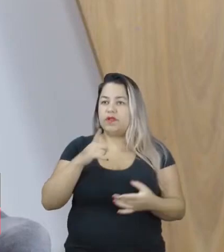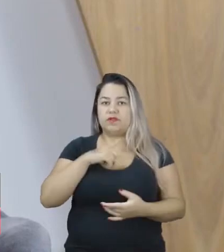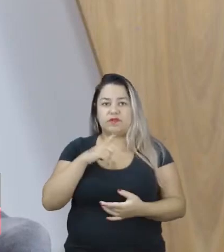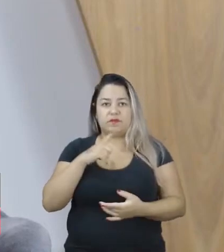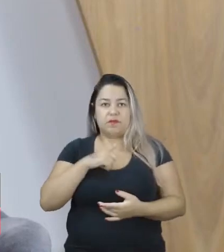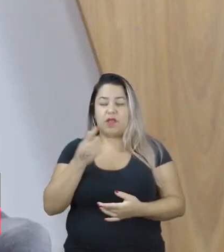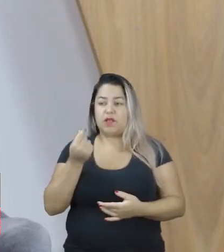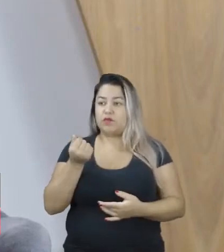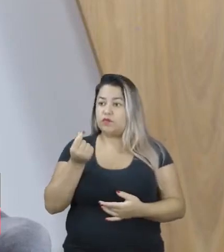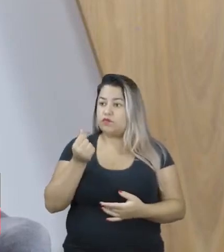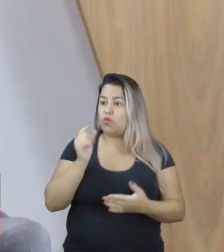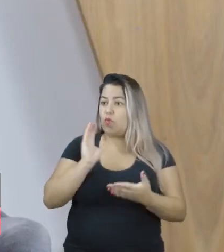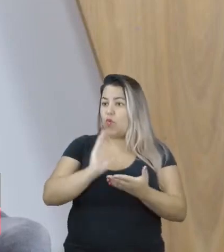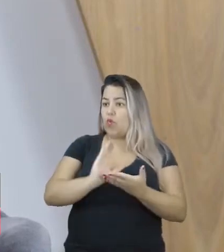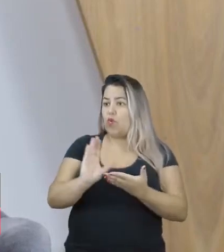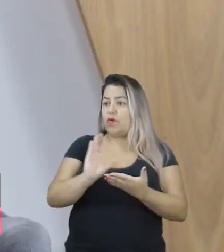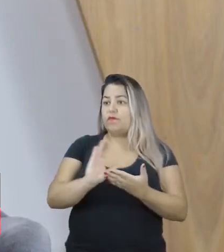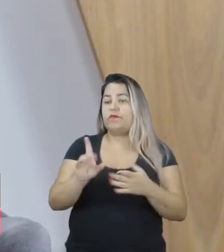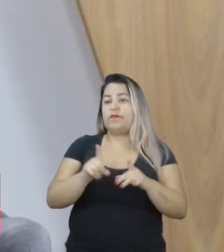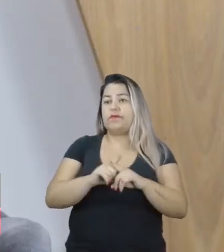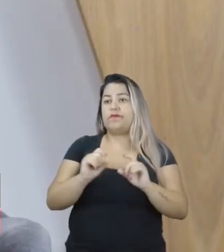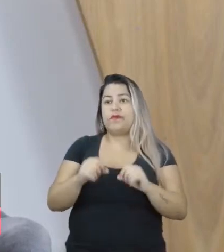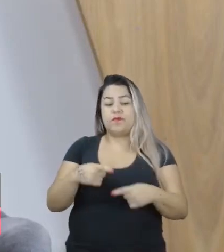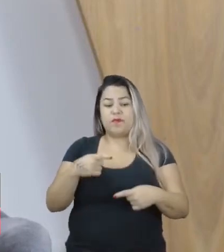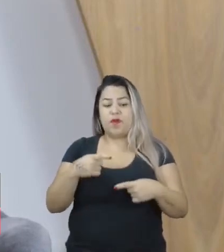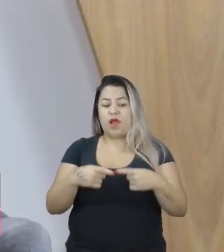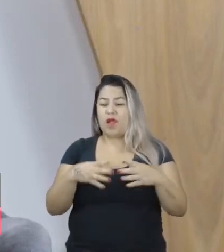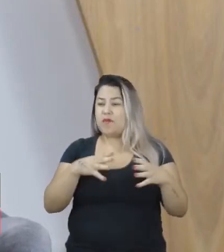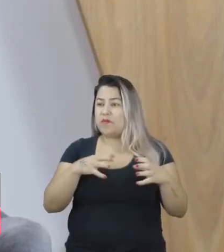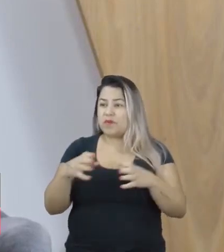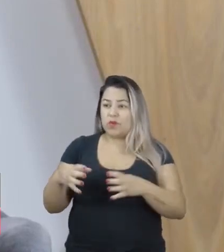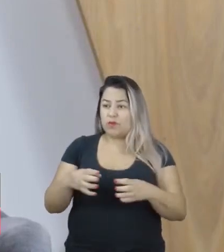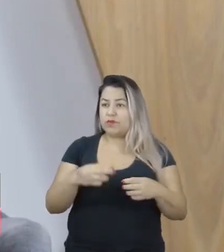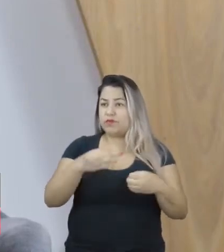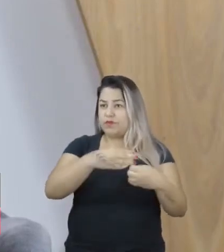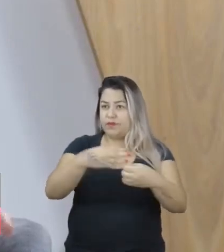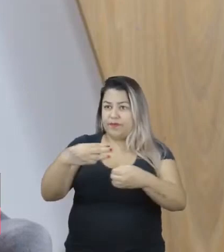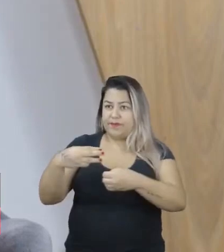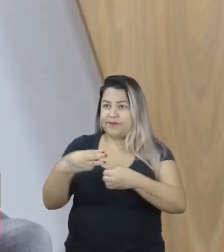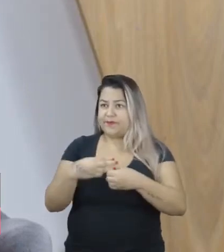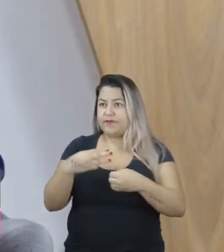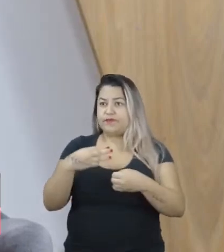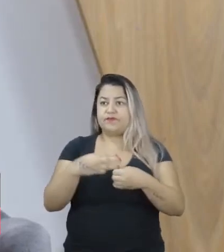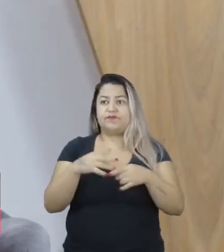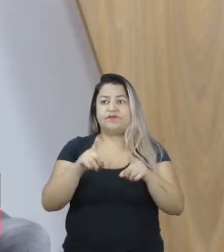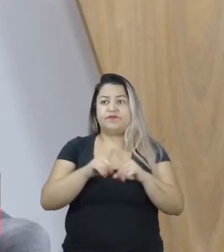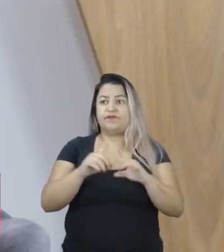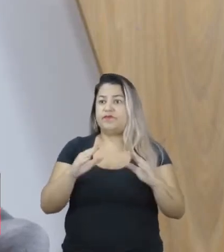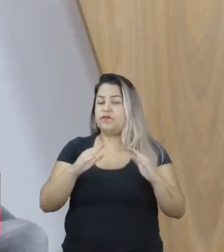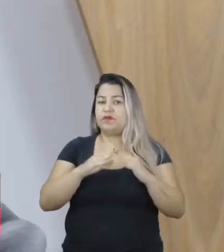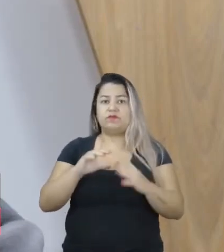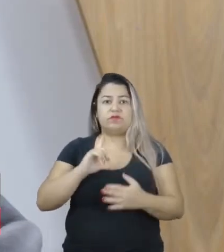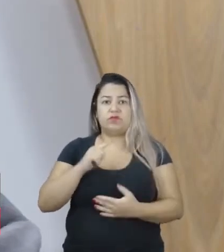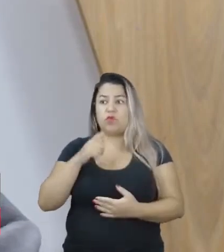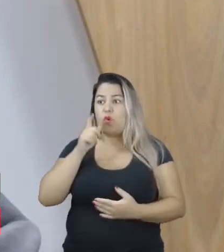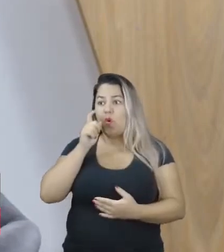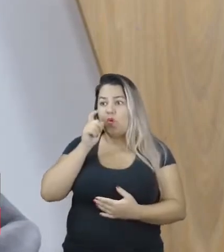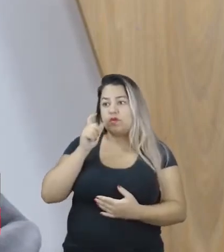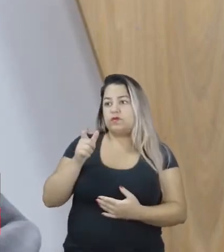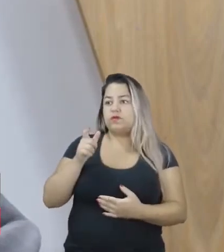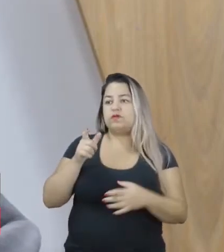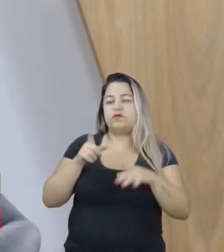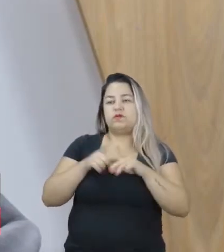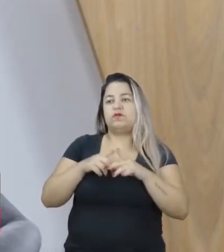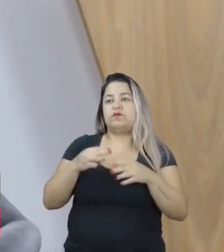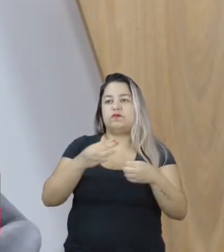recursos, e muitas vezes eles entravam em briga com os municípios, querendo fazer um tipo de empreendimento que não era de interesse do município.